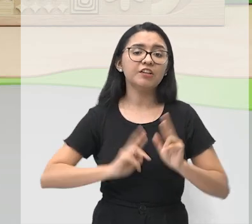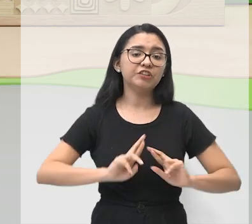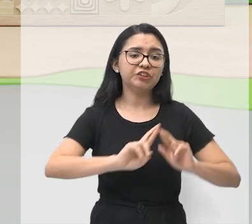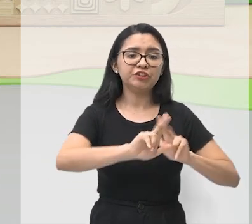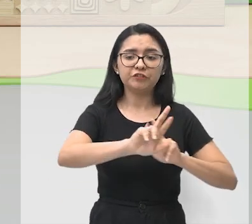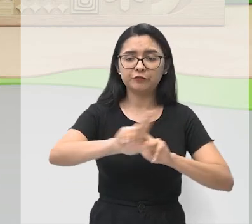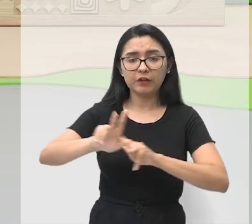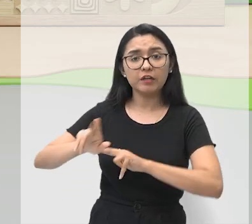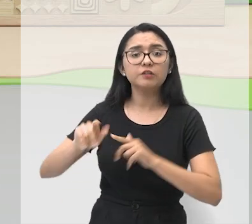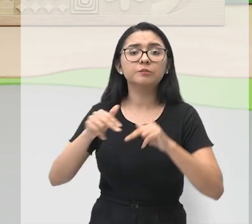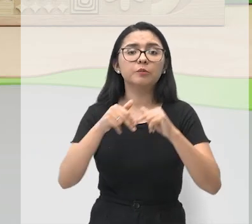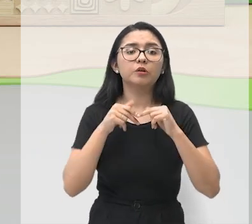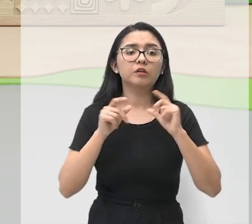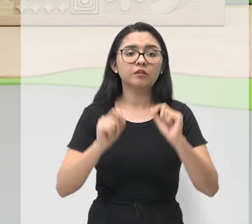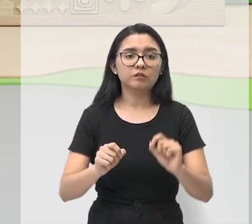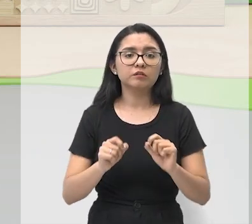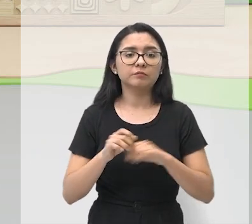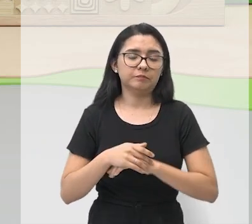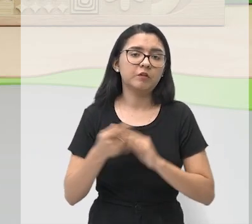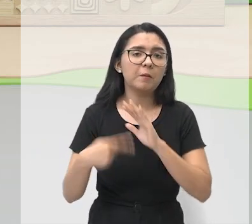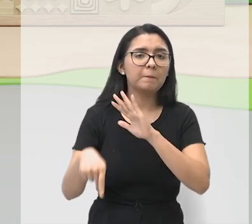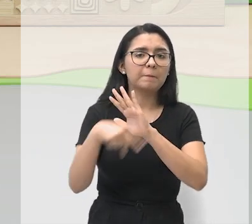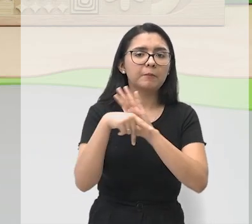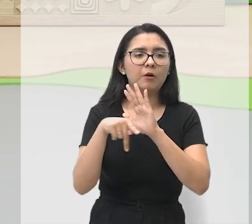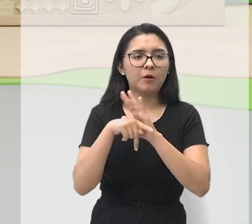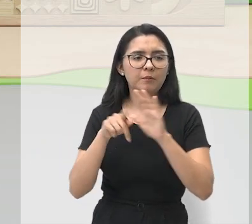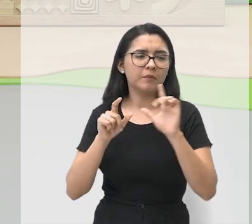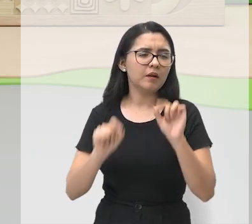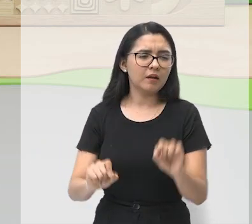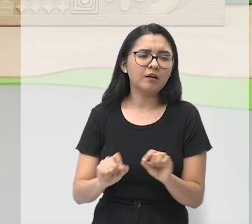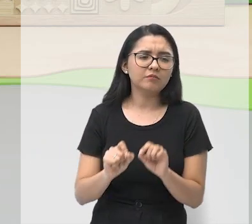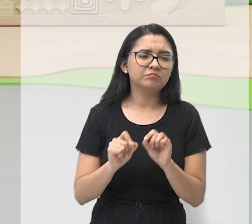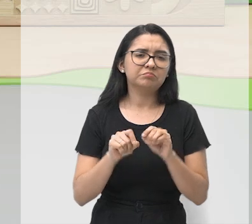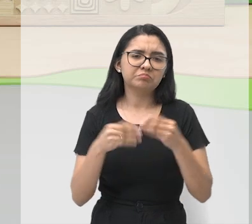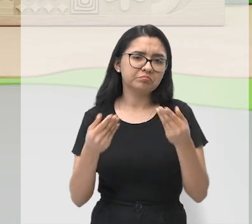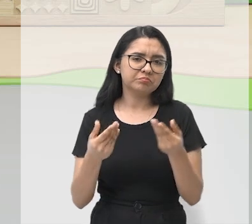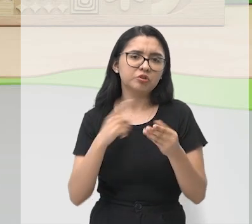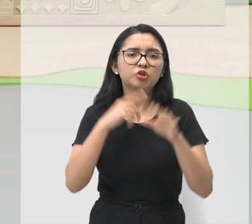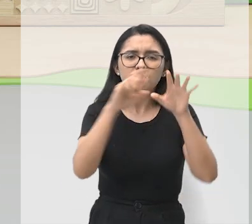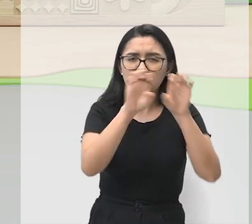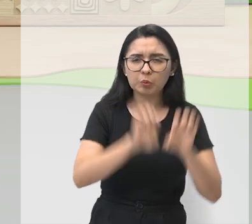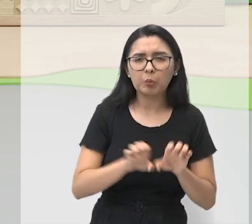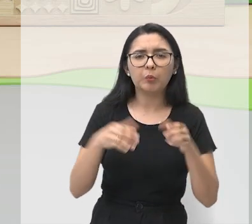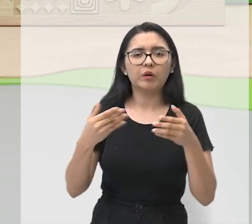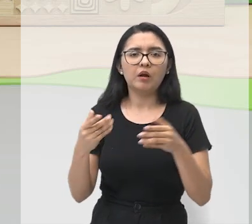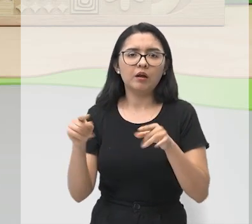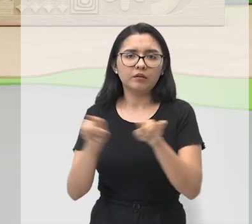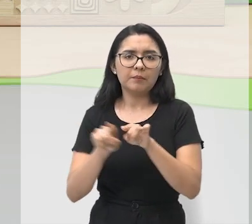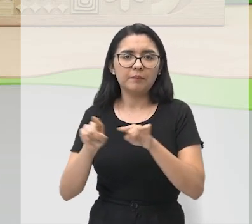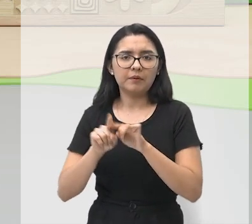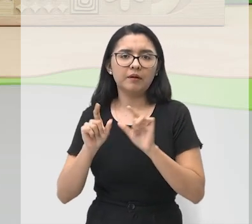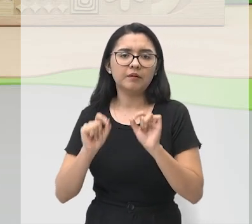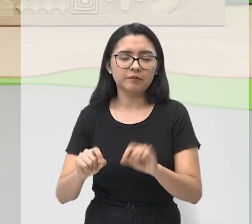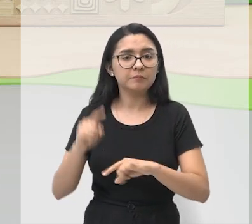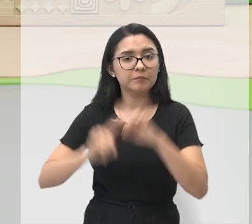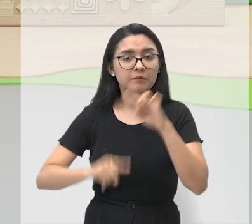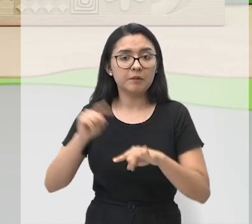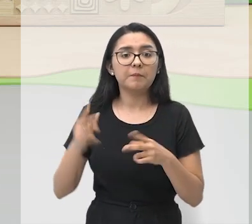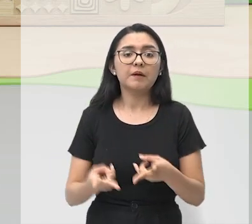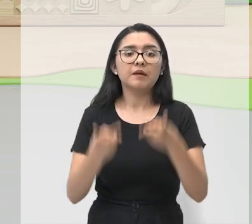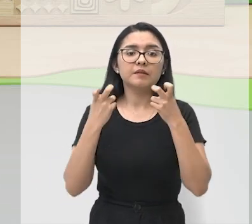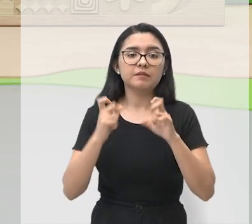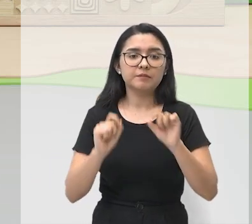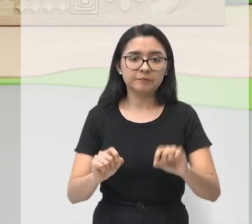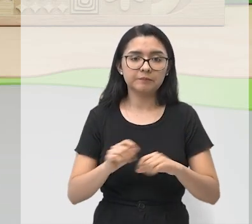diferentes por conta das suas composições. Por exemplo, aqui nós vemos que Mercúrio e